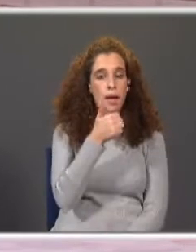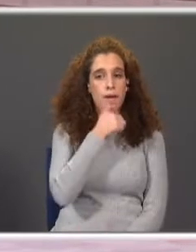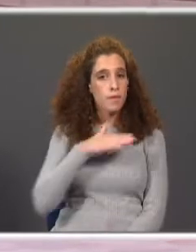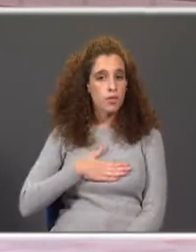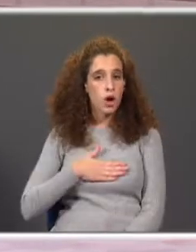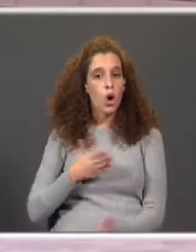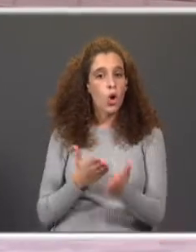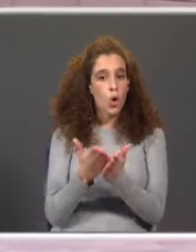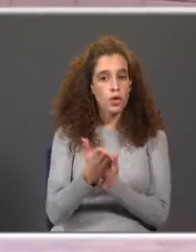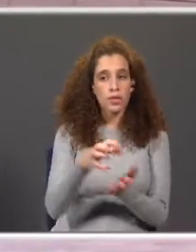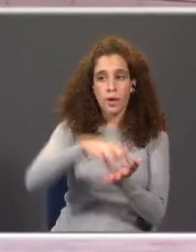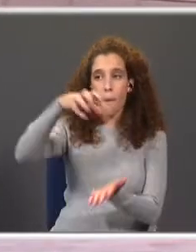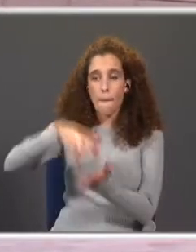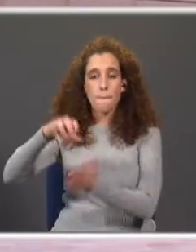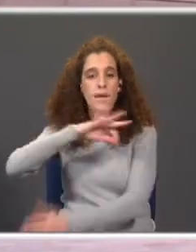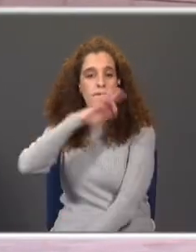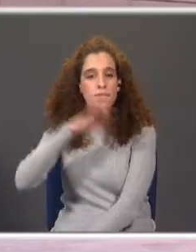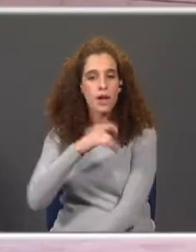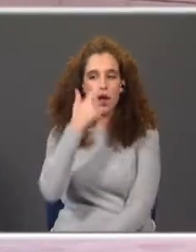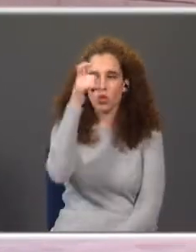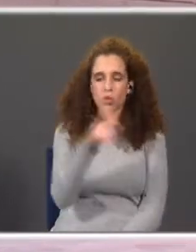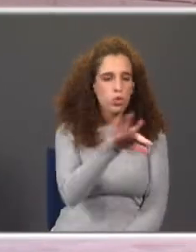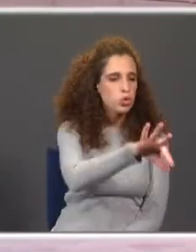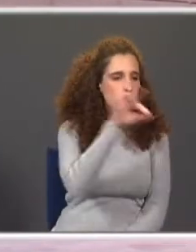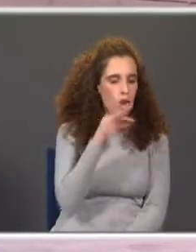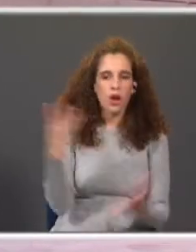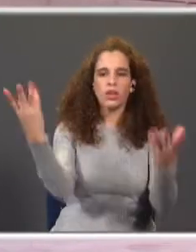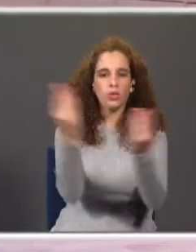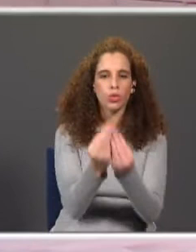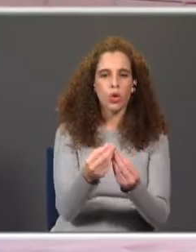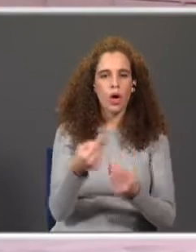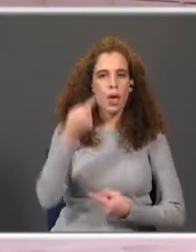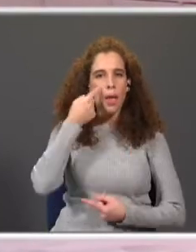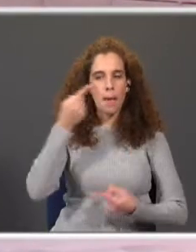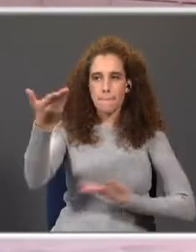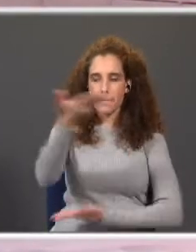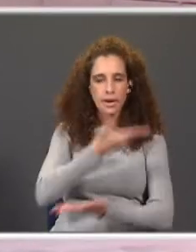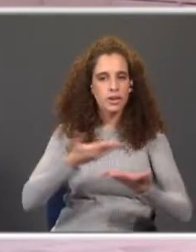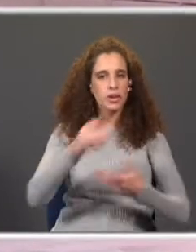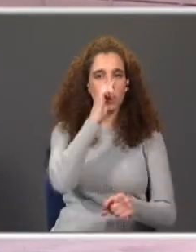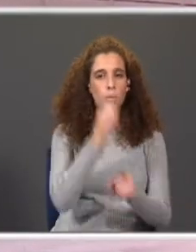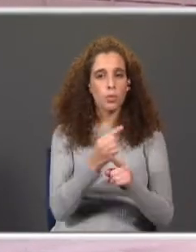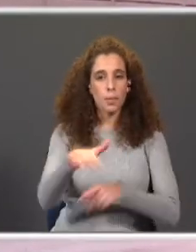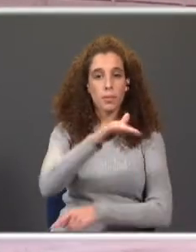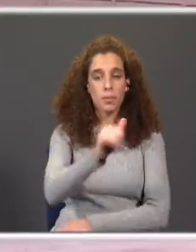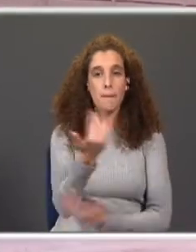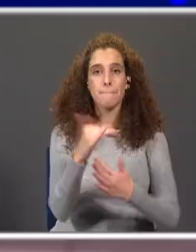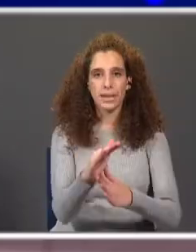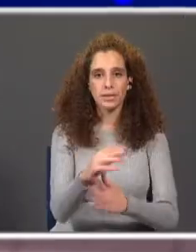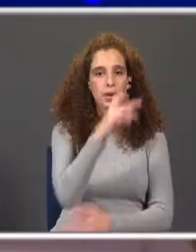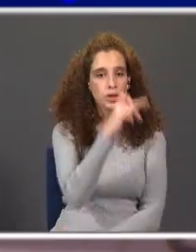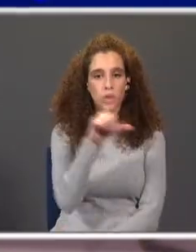bairro familiar. As pessoas ainda escolhem, ainda se juntam, ainda partilham os mesmos espaços. Mas para António Lobo